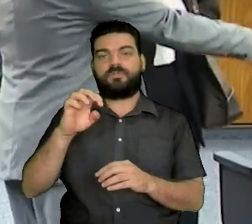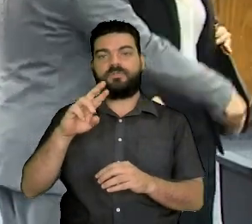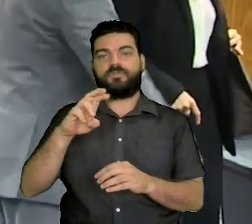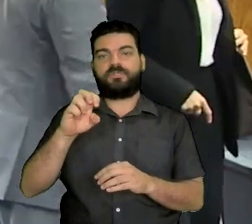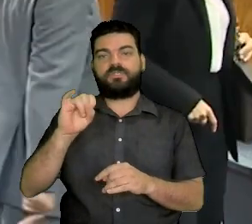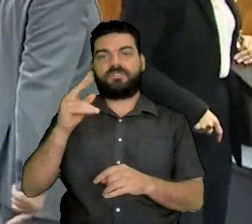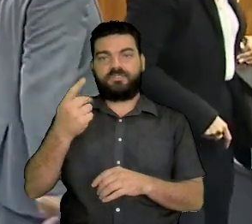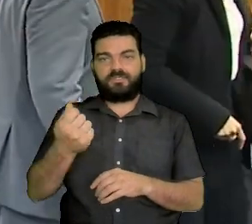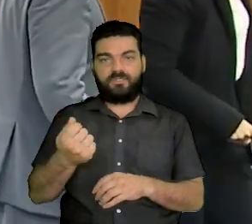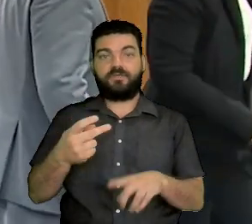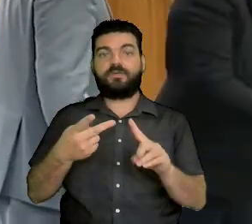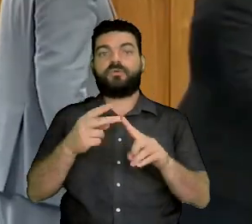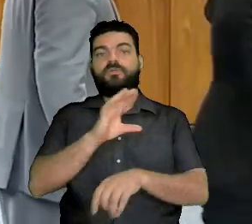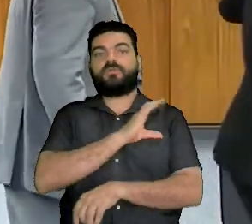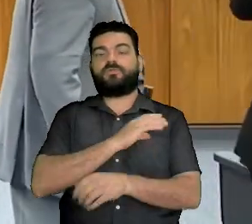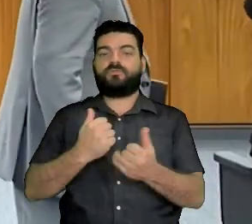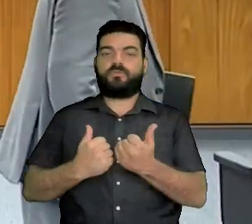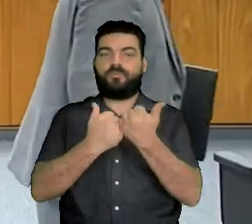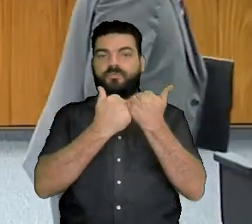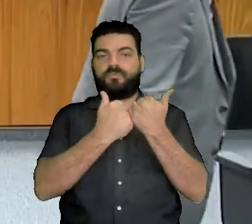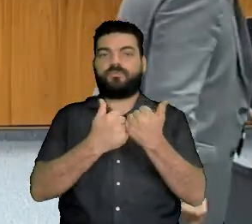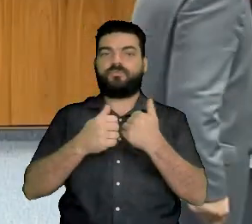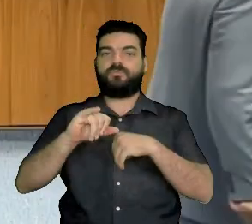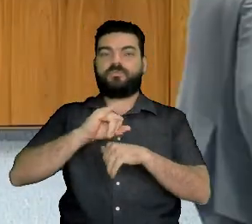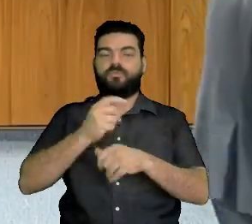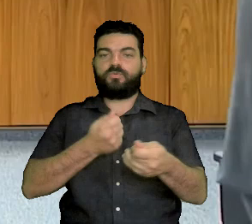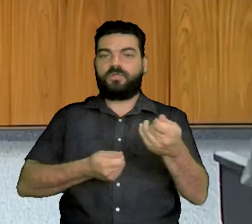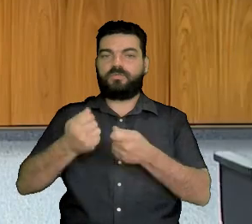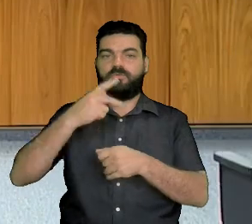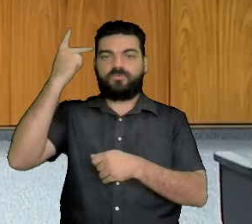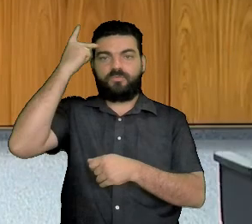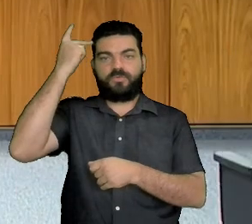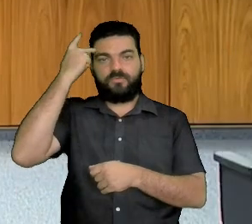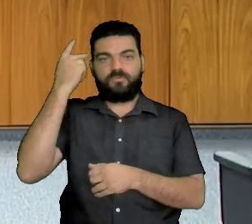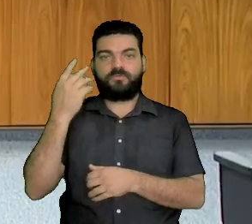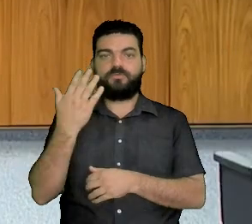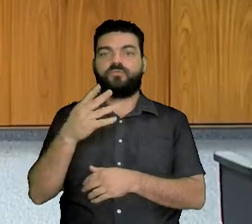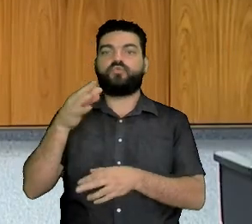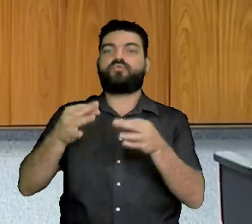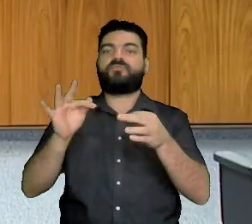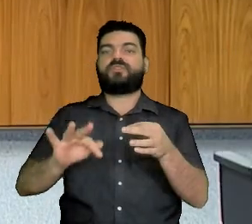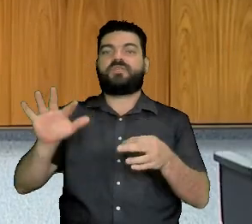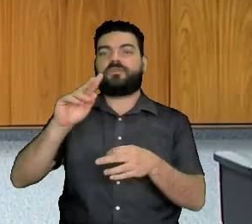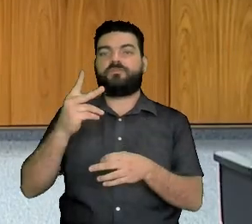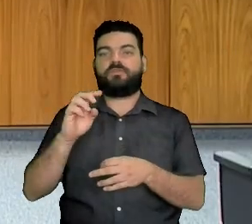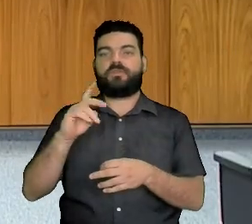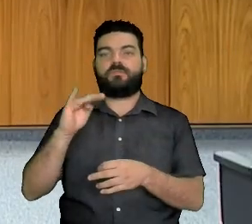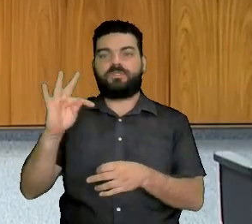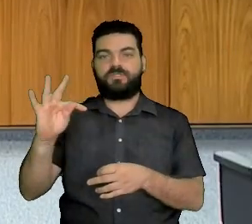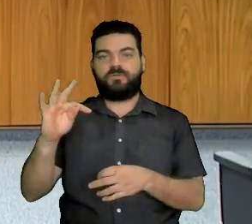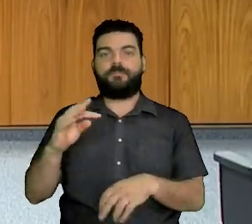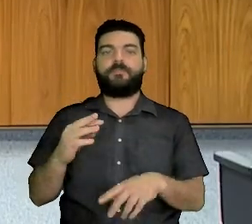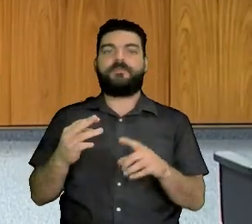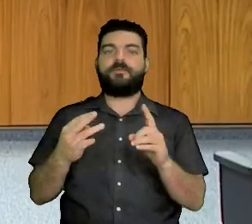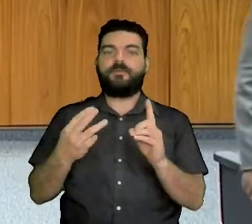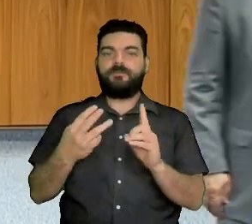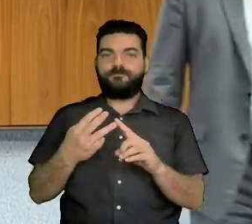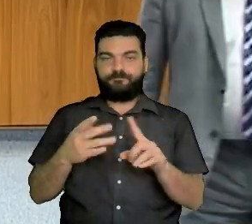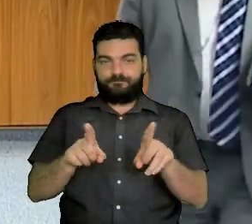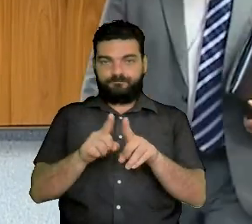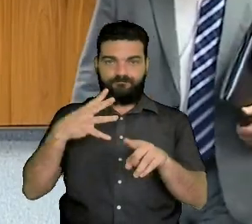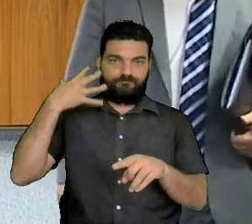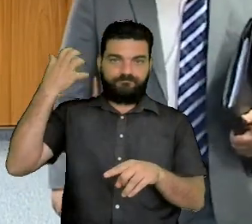Caserta, o coordenador adjunto central da Conciliação de São Paulo, juiz federal Herbert Peter de Brown Jr., como